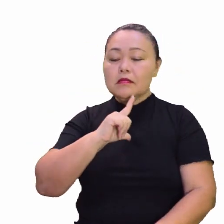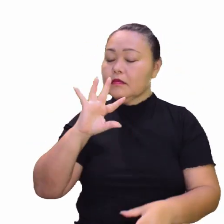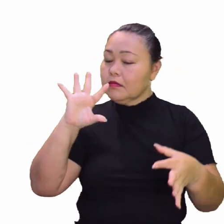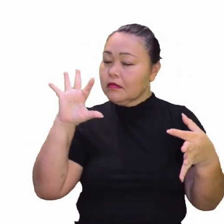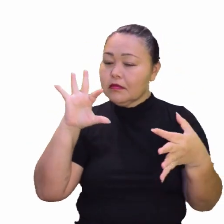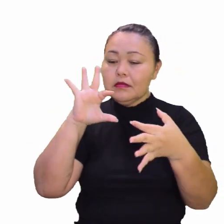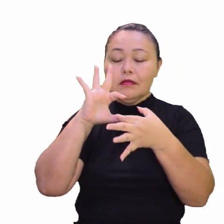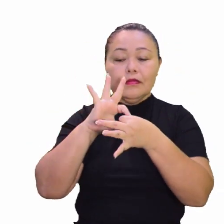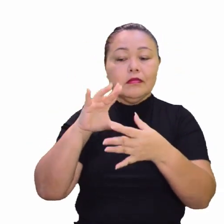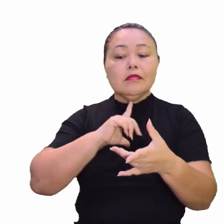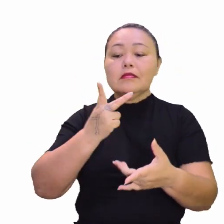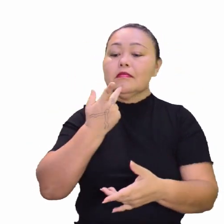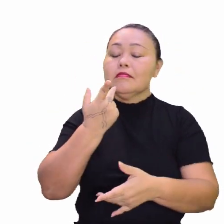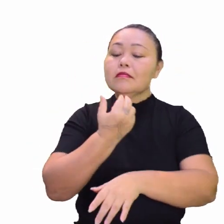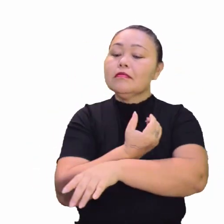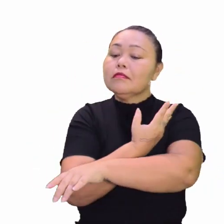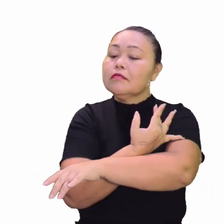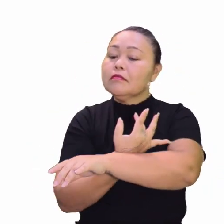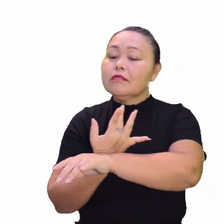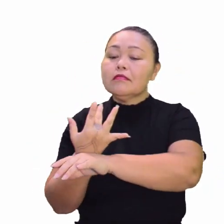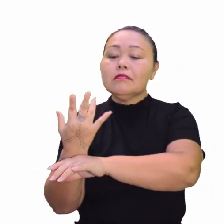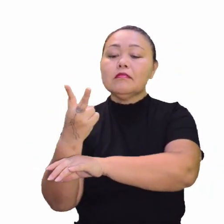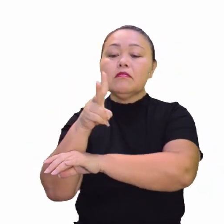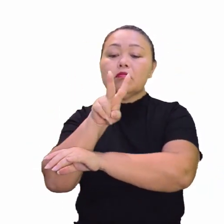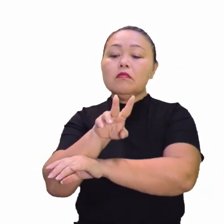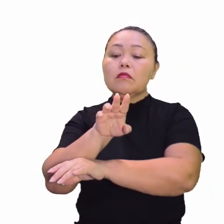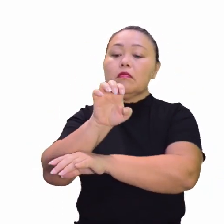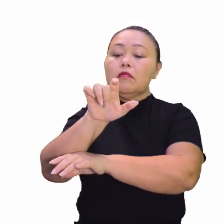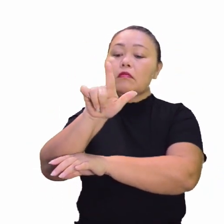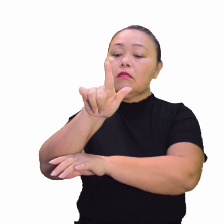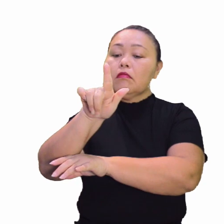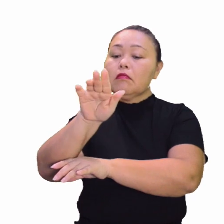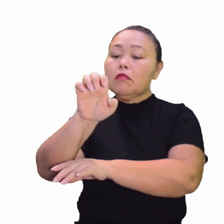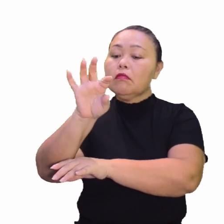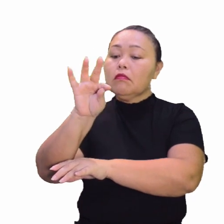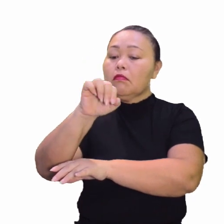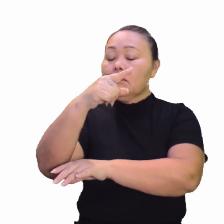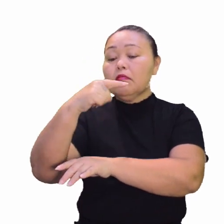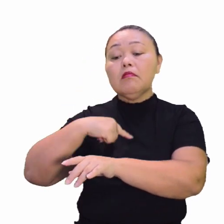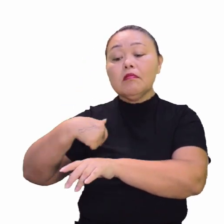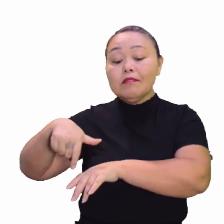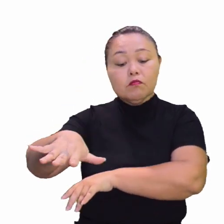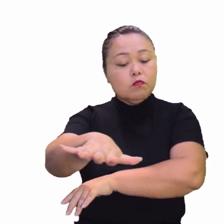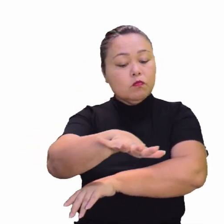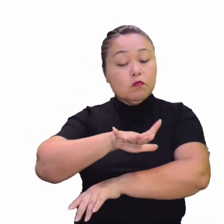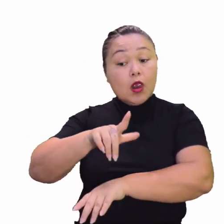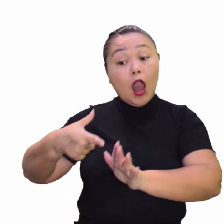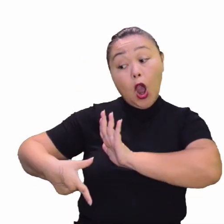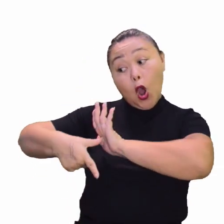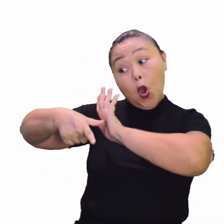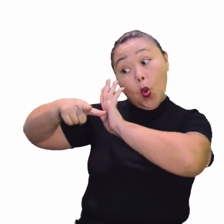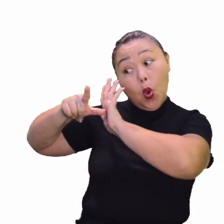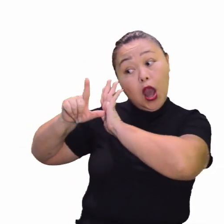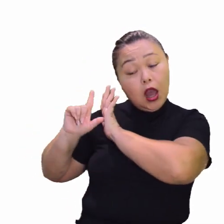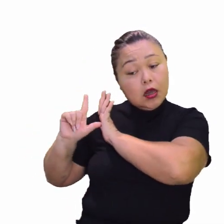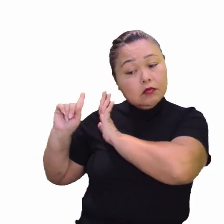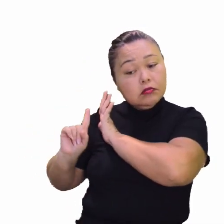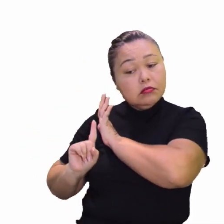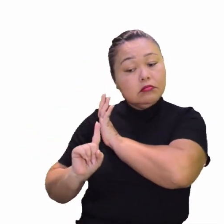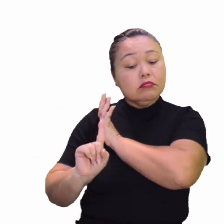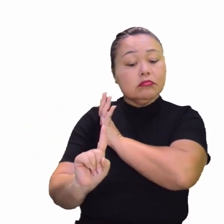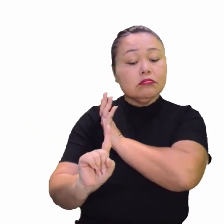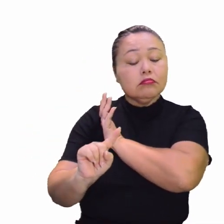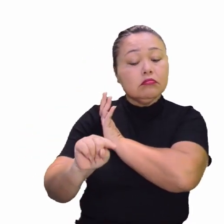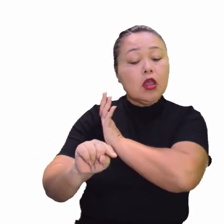ver. Por que tem a ver? Porque estamos falando de vegetação e esse espaço antes da ocupação do homem era um espaço